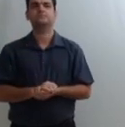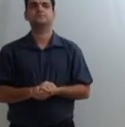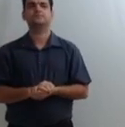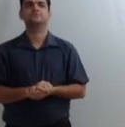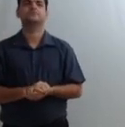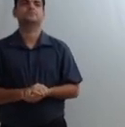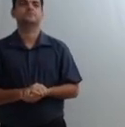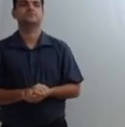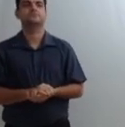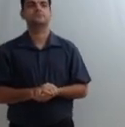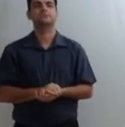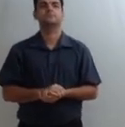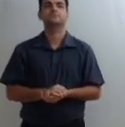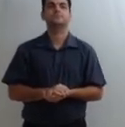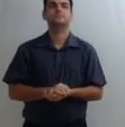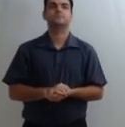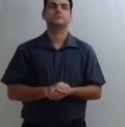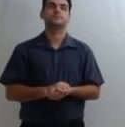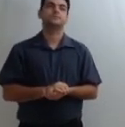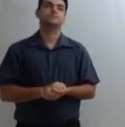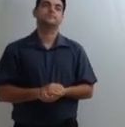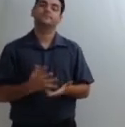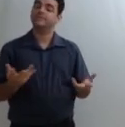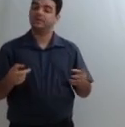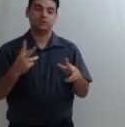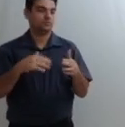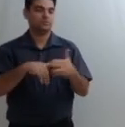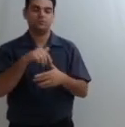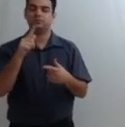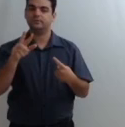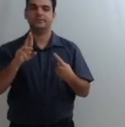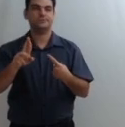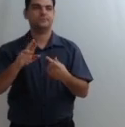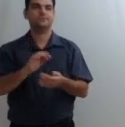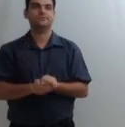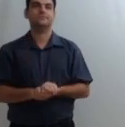proclamado o resultado por unanimidade nos termos do voto do ilustre relator.